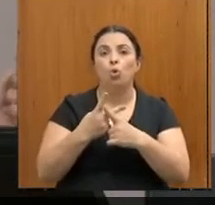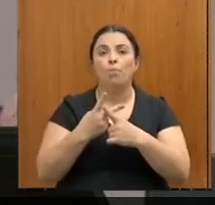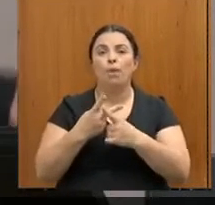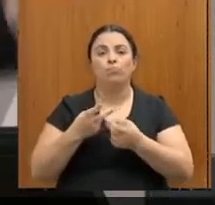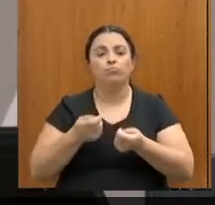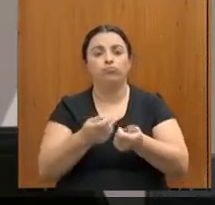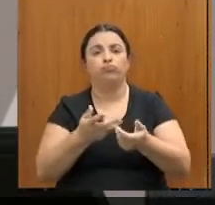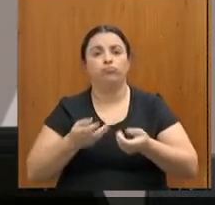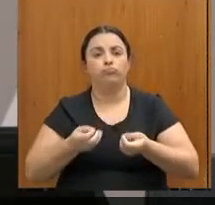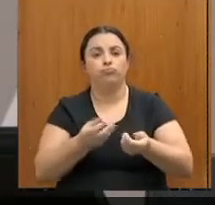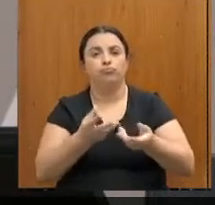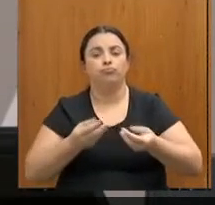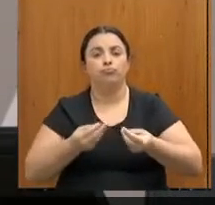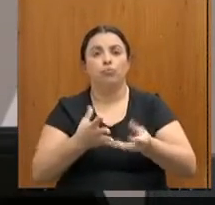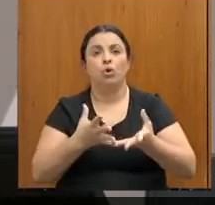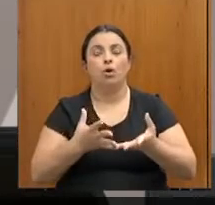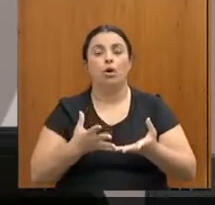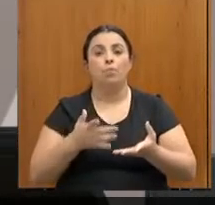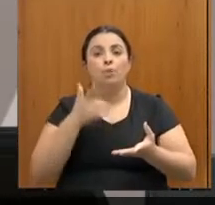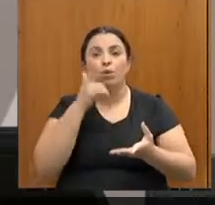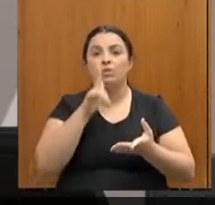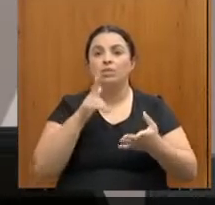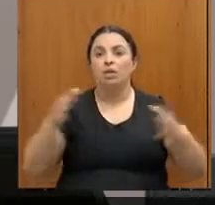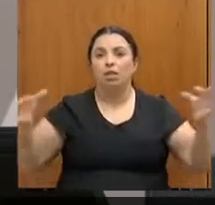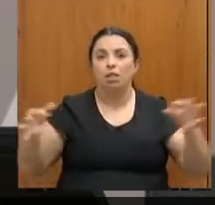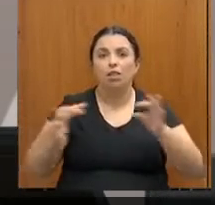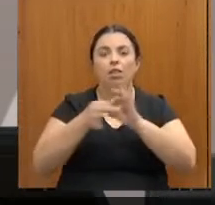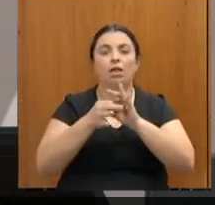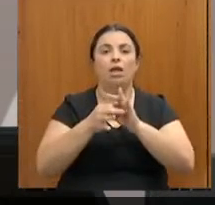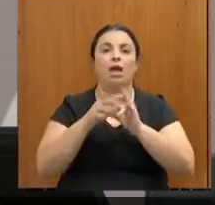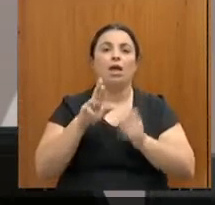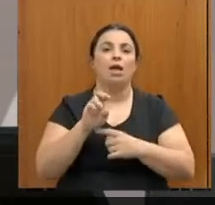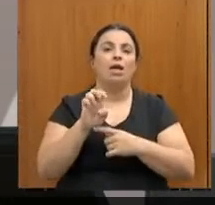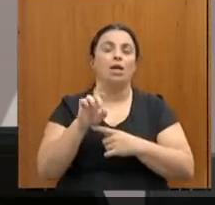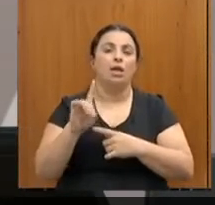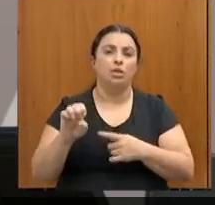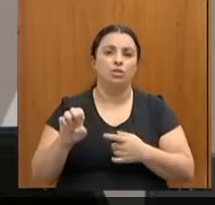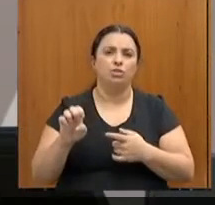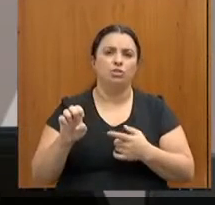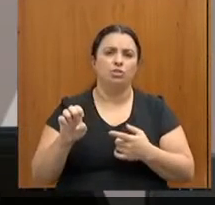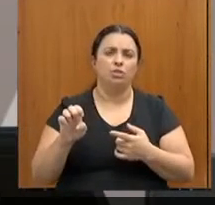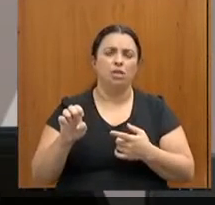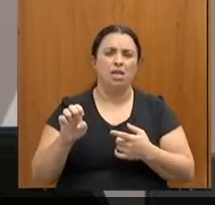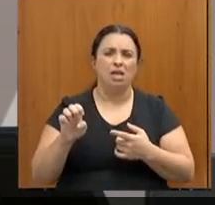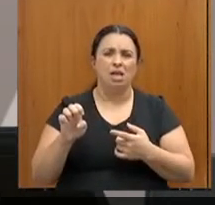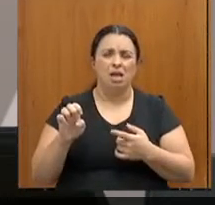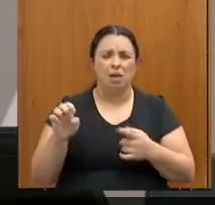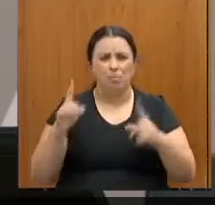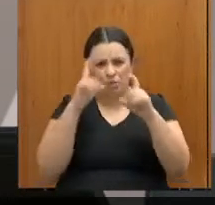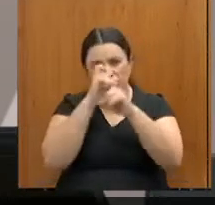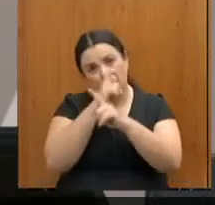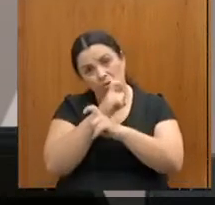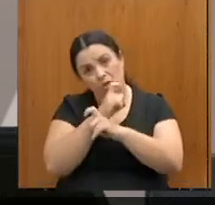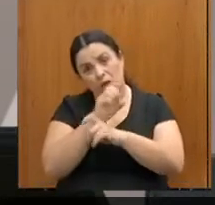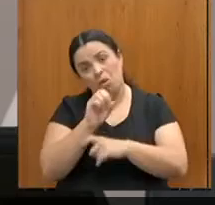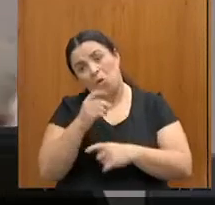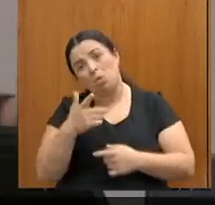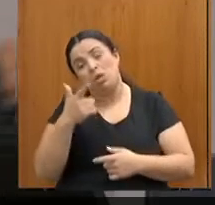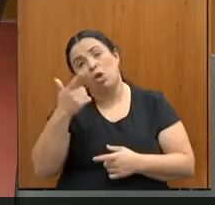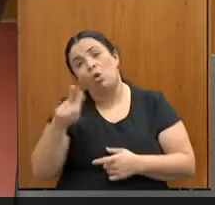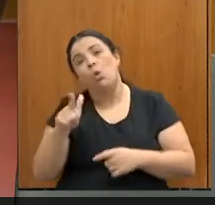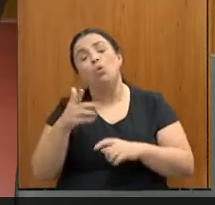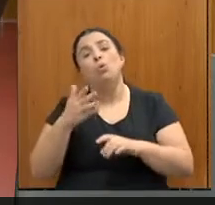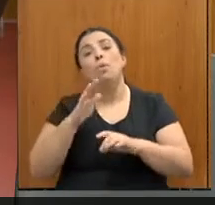rede para dificultar ou tem um motivo melhor do que o dia dificulta a